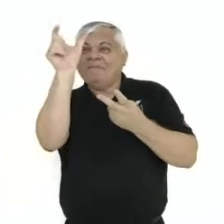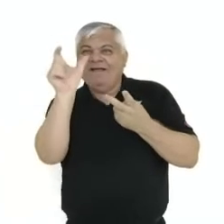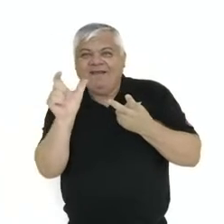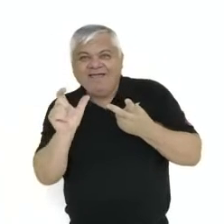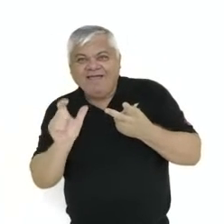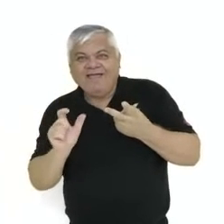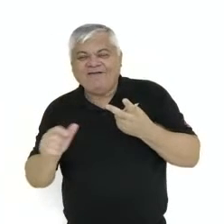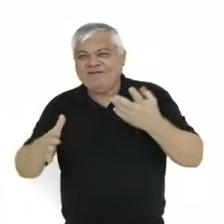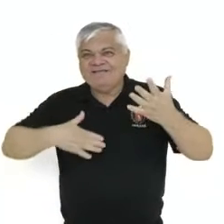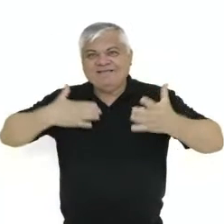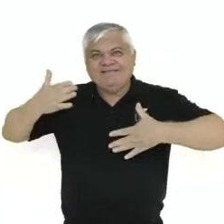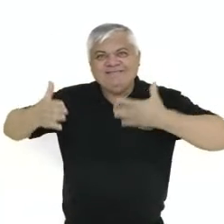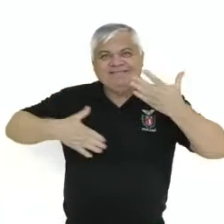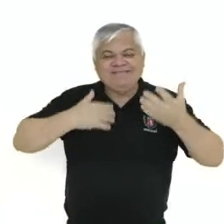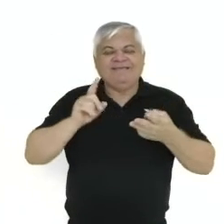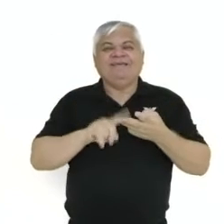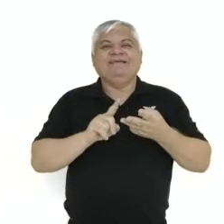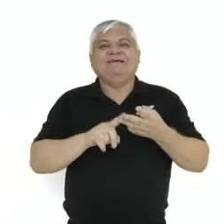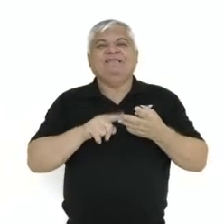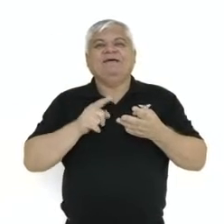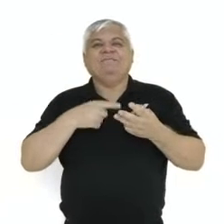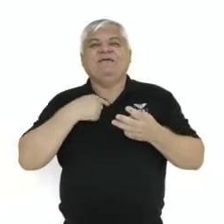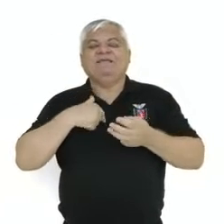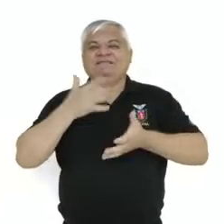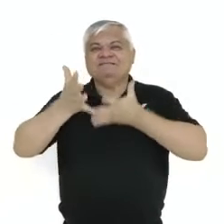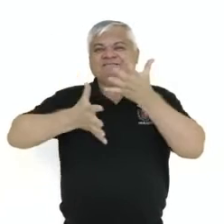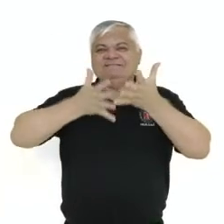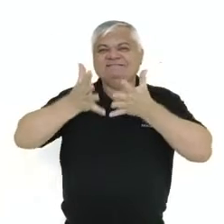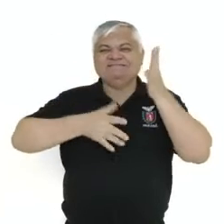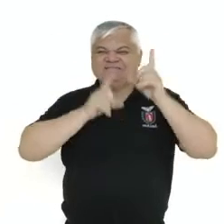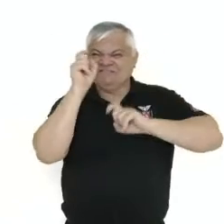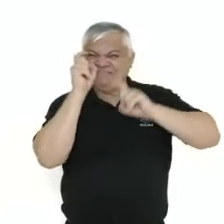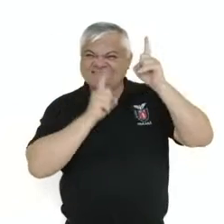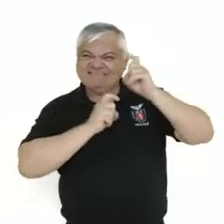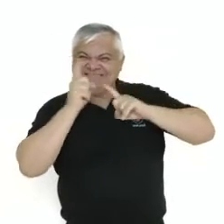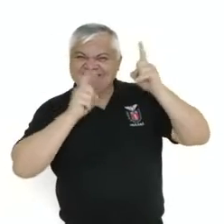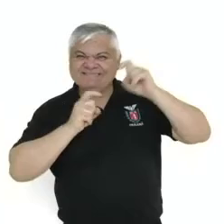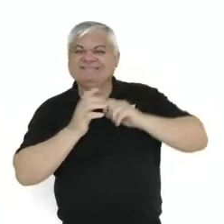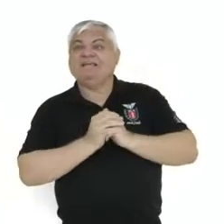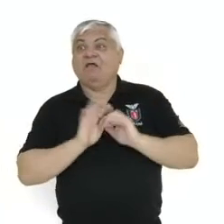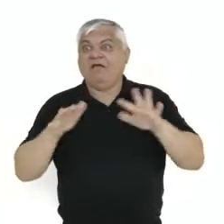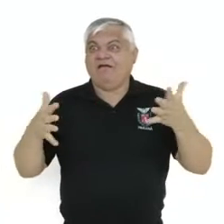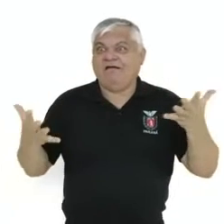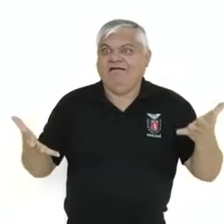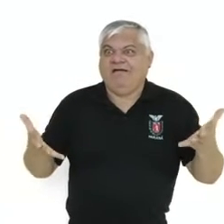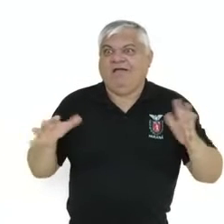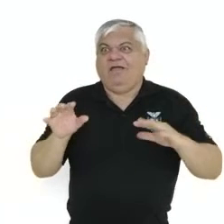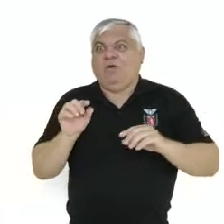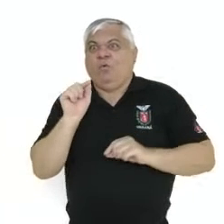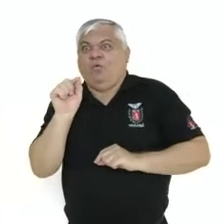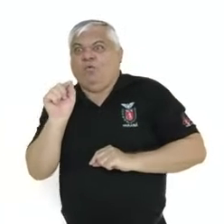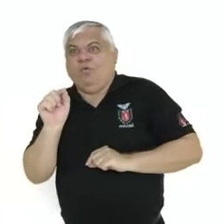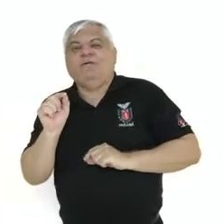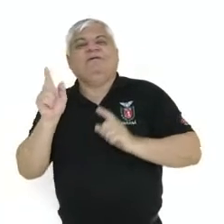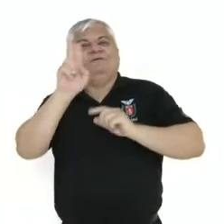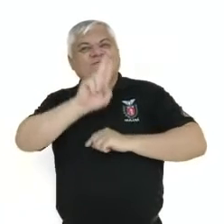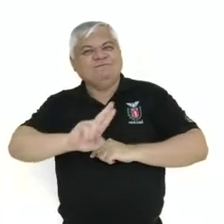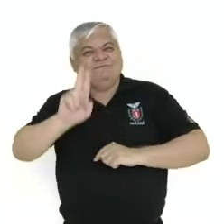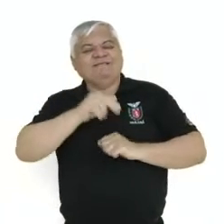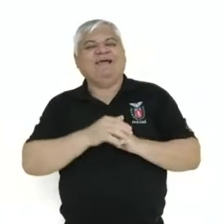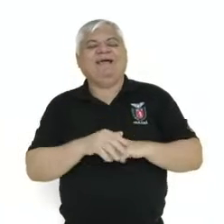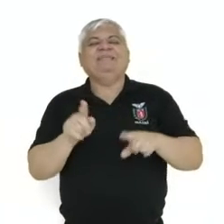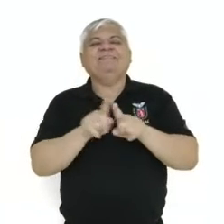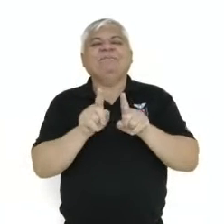criar suspense, a modulação de voz para imitar o falar dos personagens. Se possível, utilize os